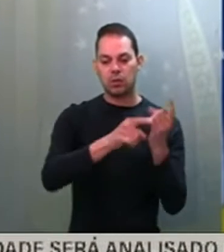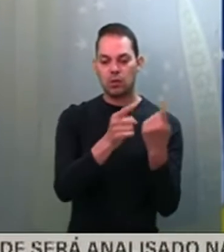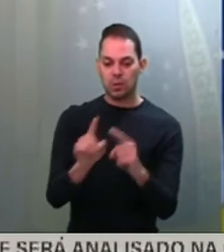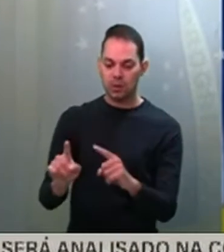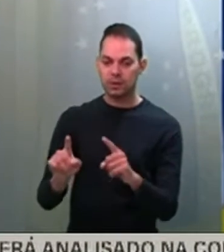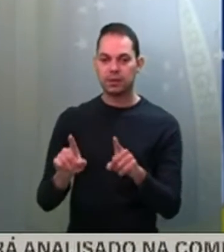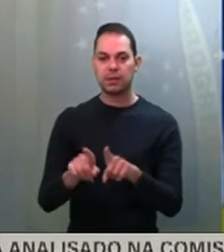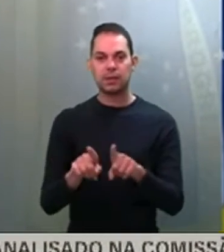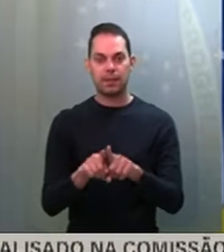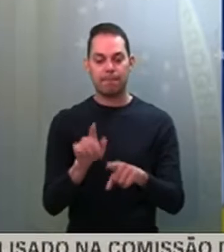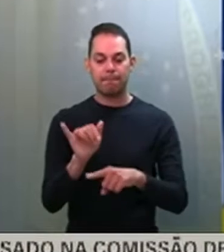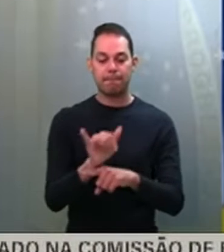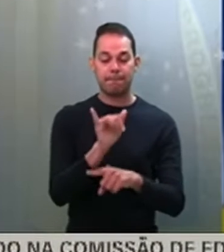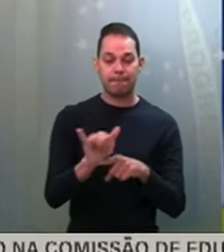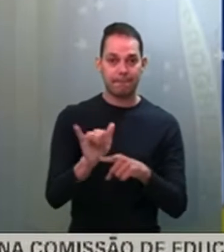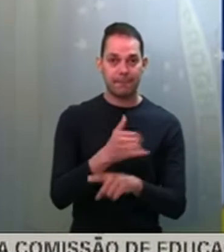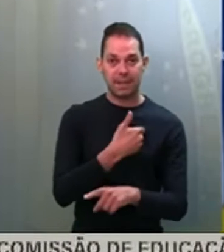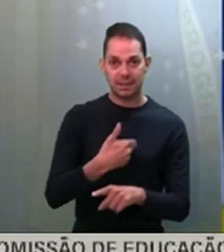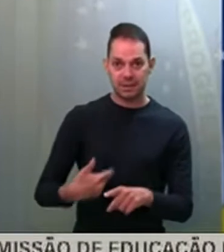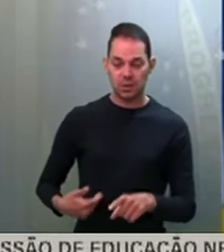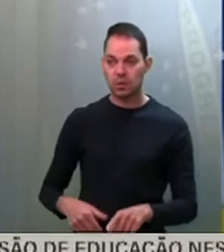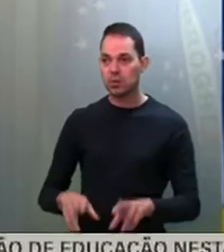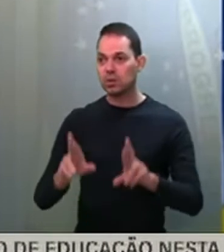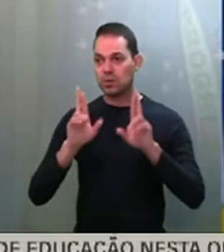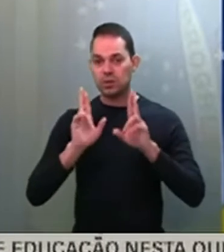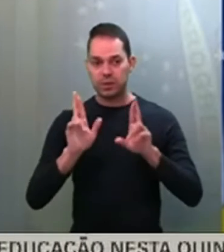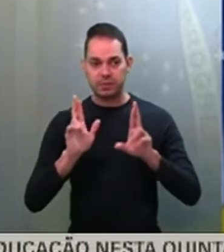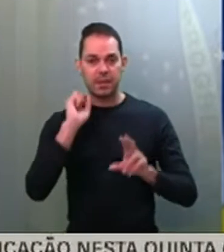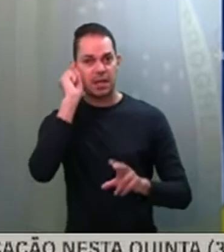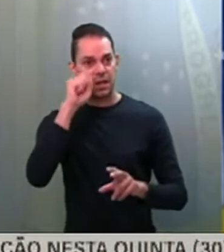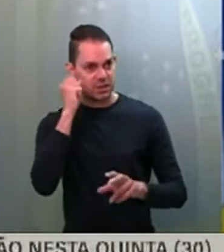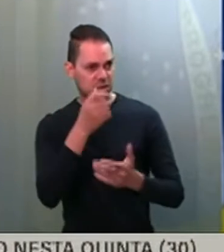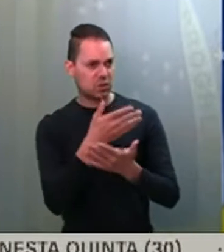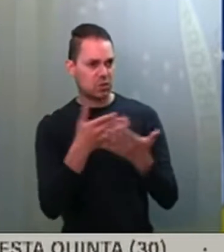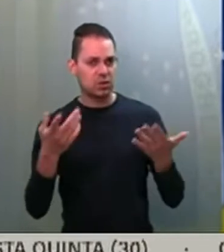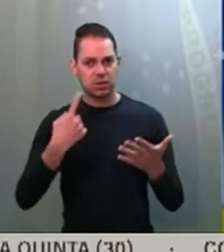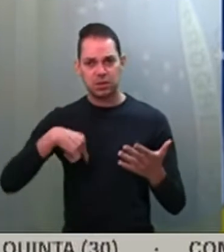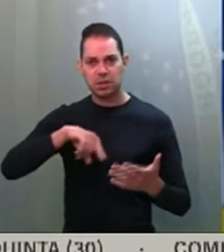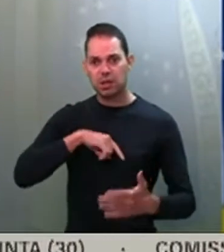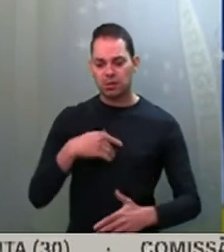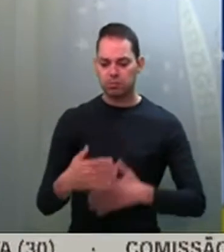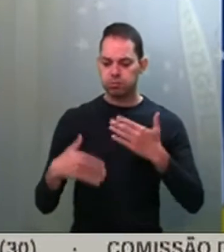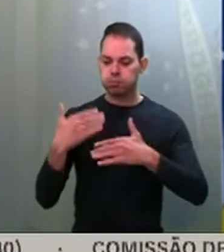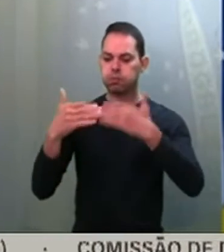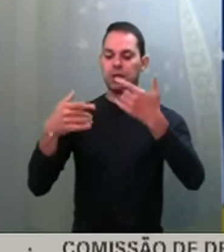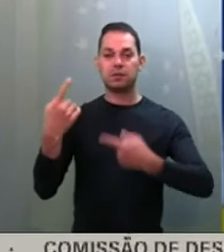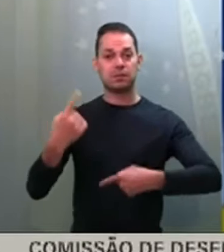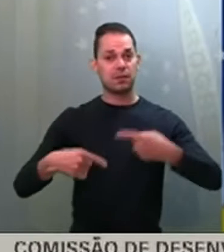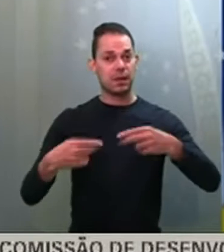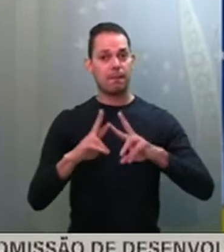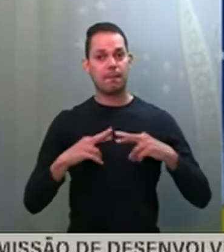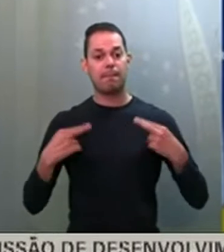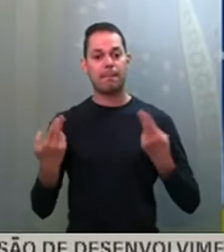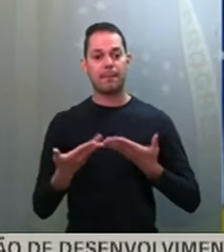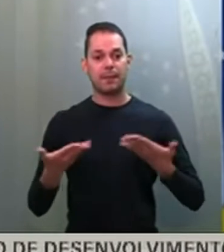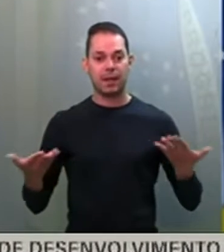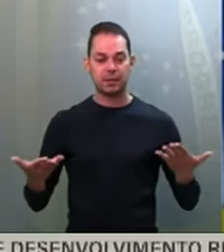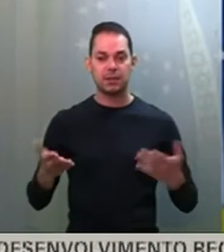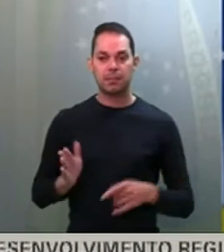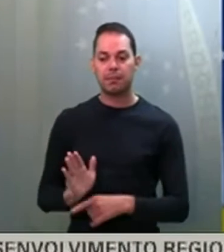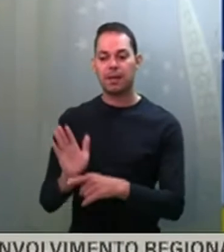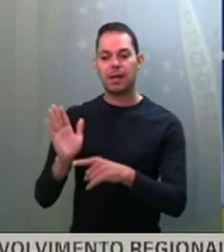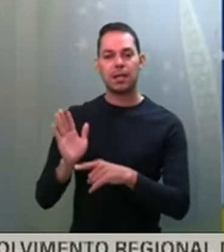espera o seu presidente senadores é que avancemos ainda mais nos debates nesta seção para